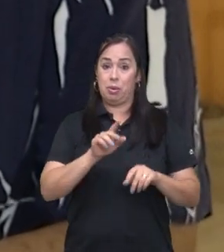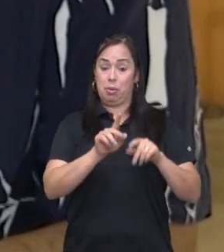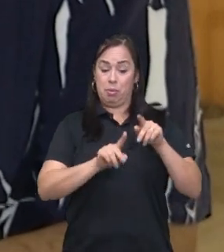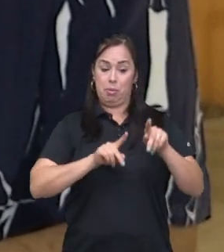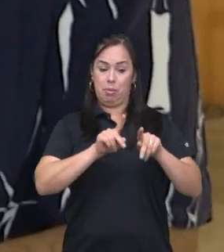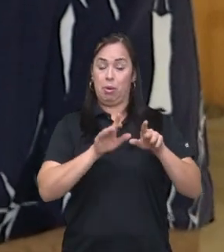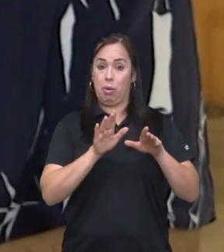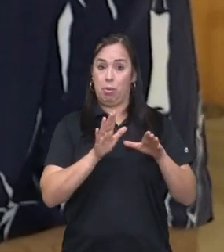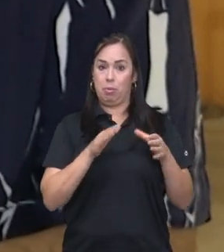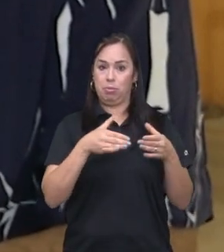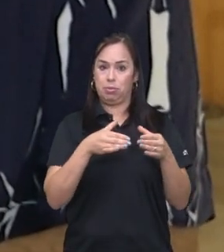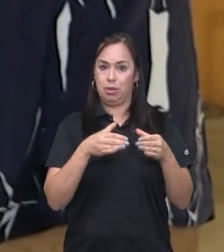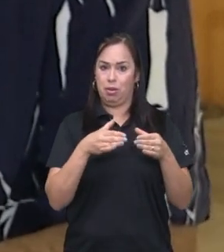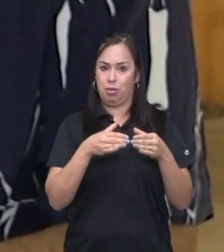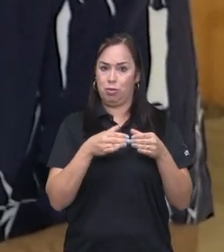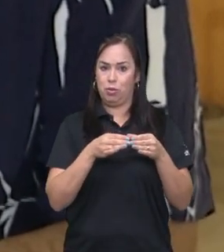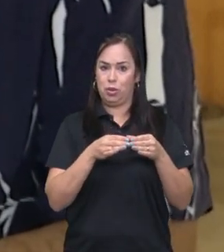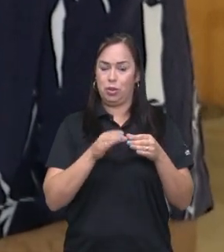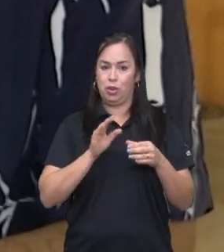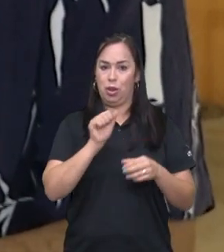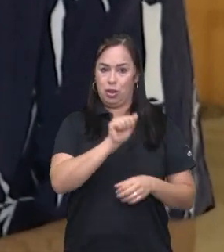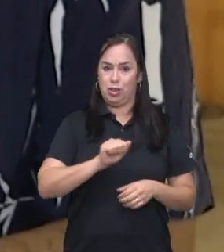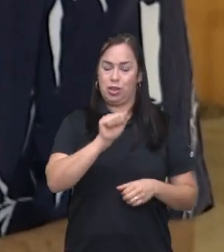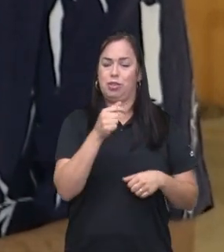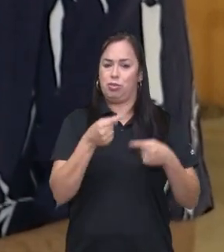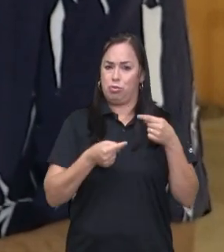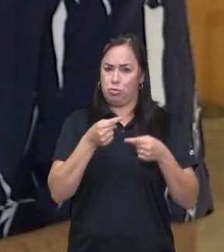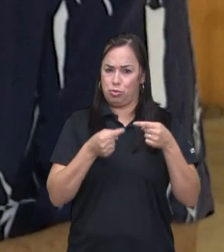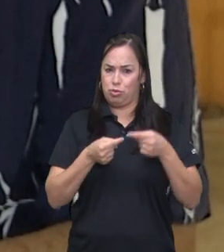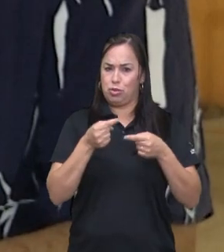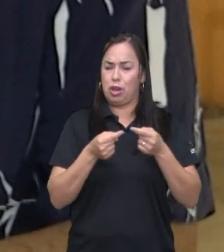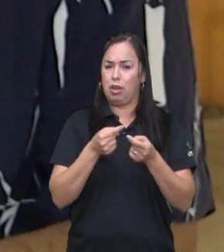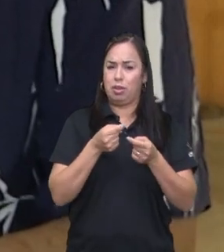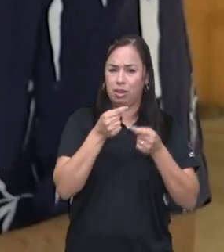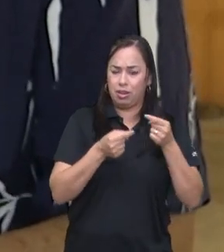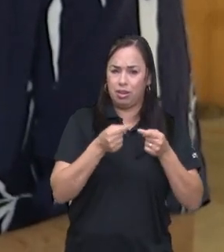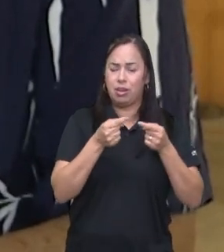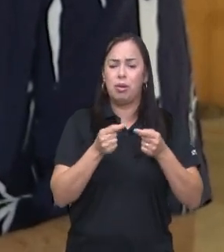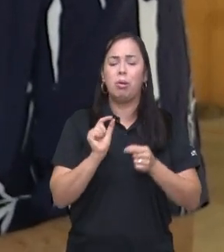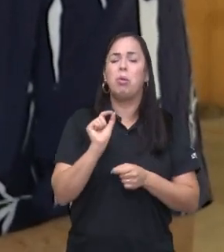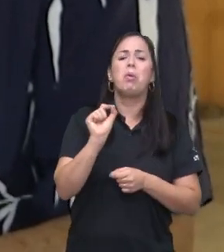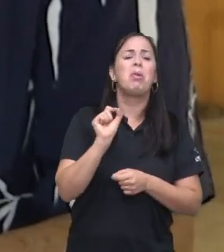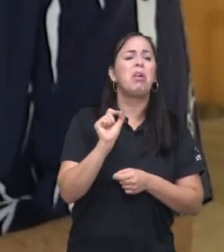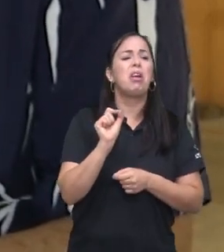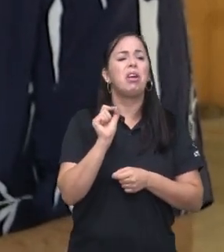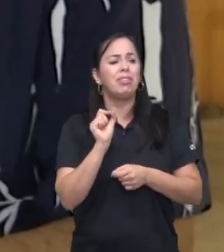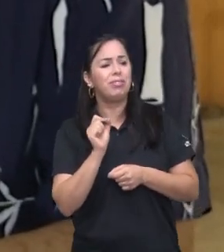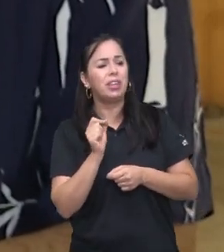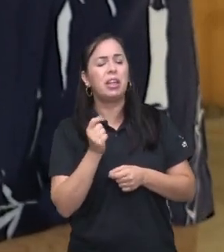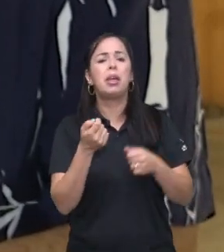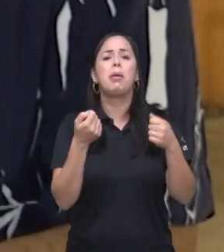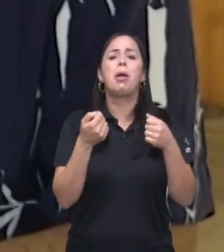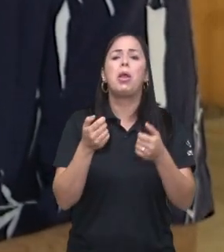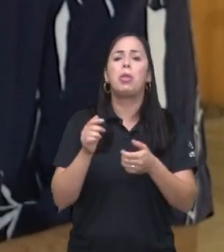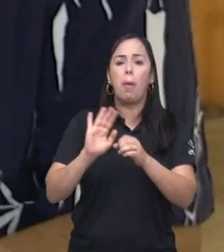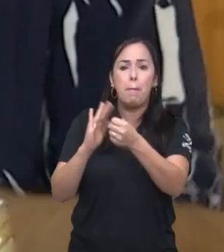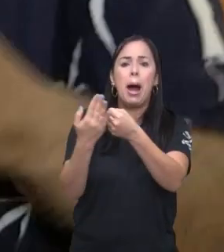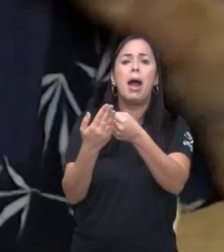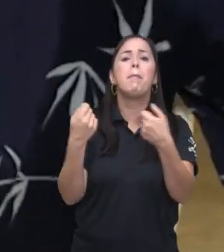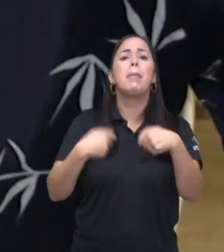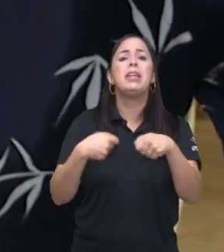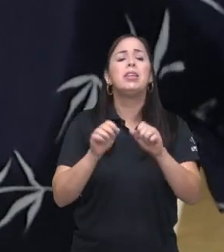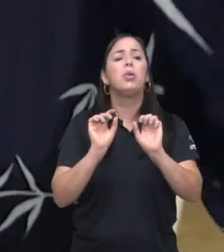época, eles discutiam sempre no começo do ano ou no final do ano o que nós precisamos no bairro.